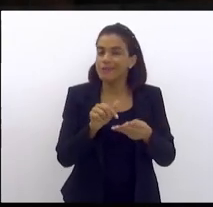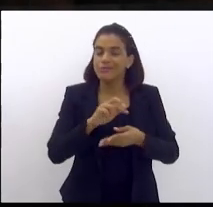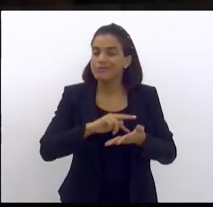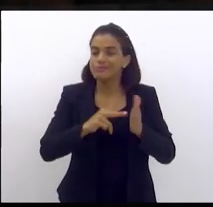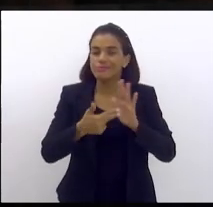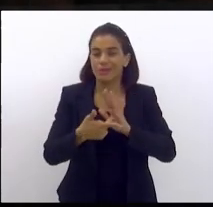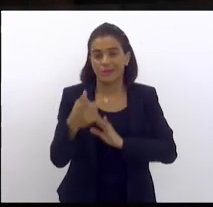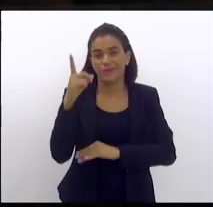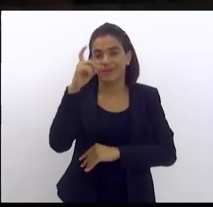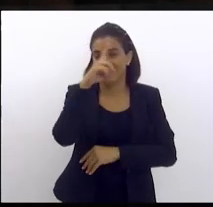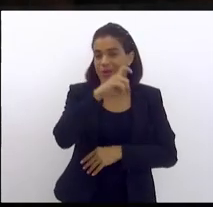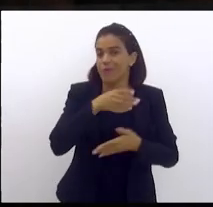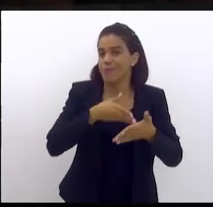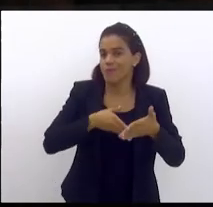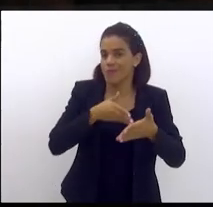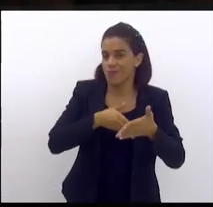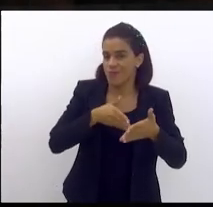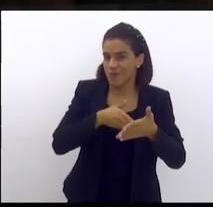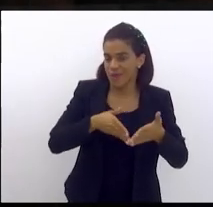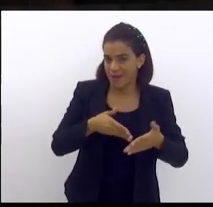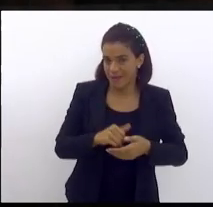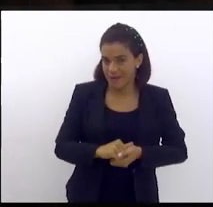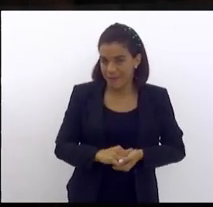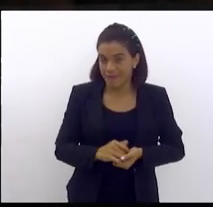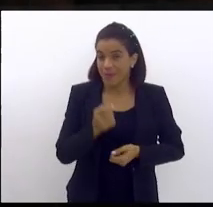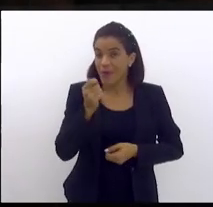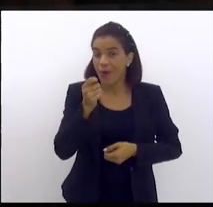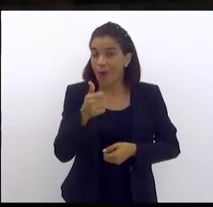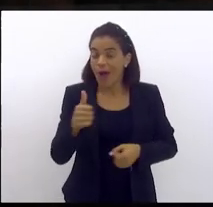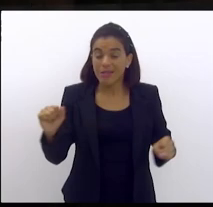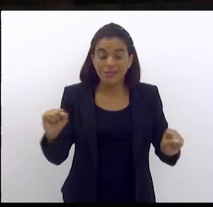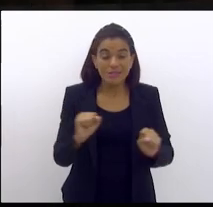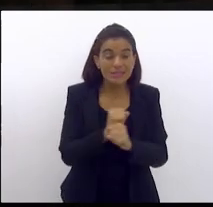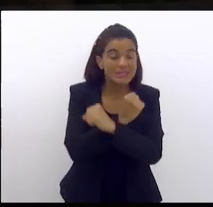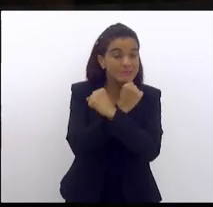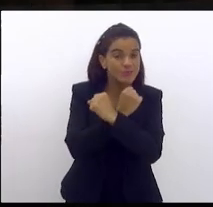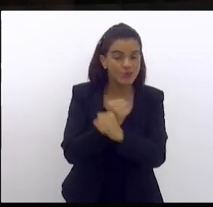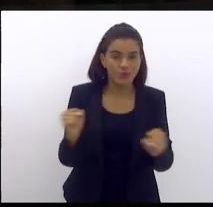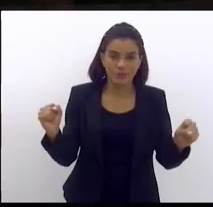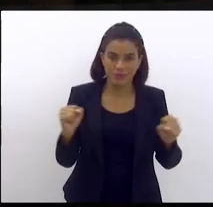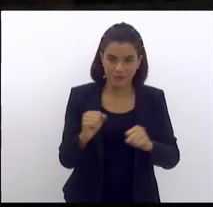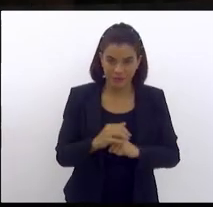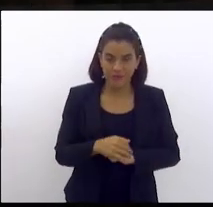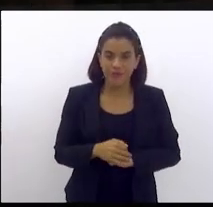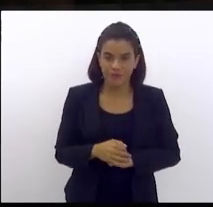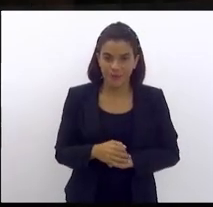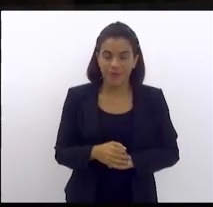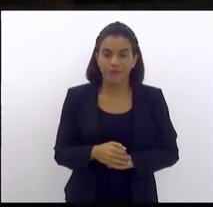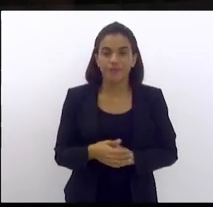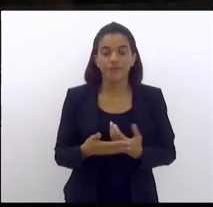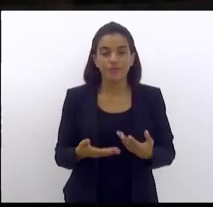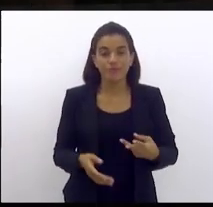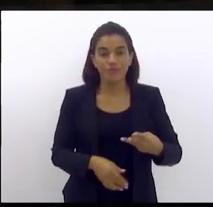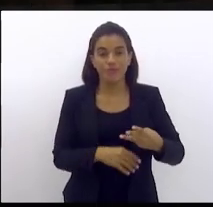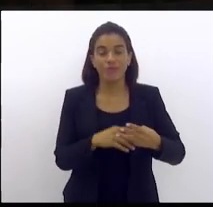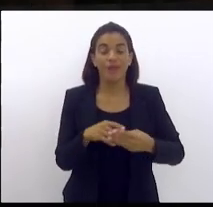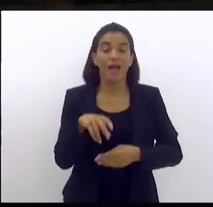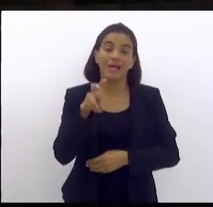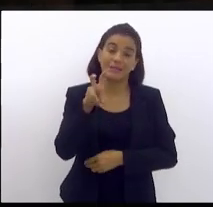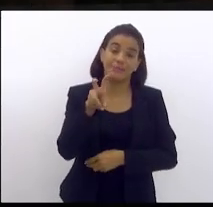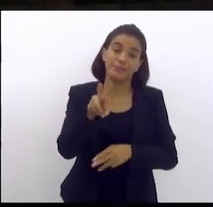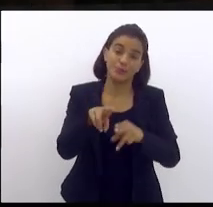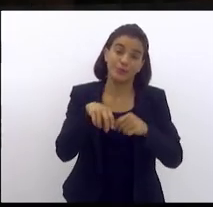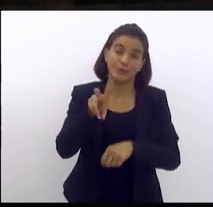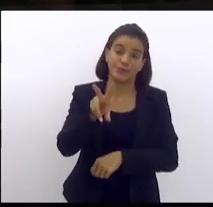grande dificuldade quase intransponível daí os últimos 50